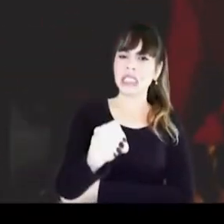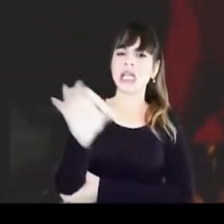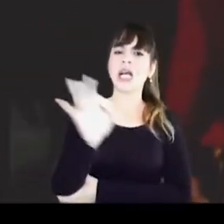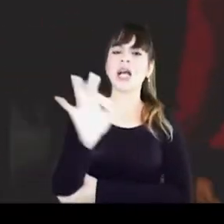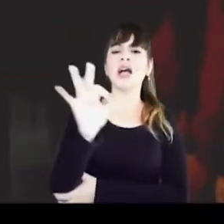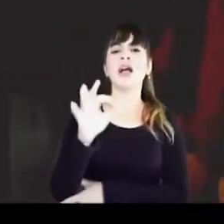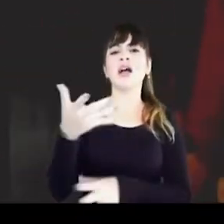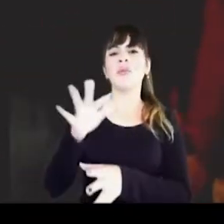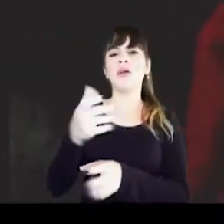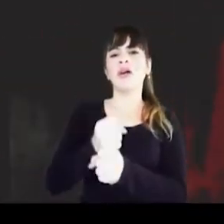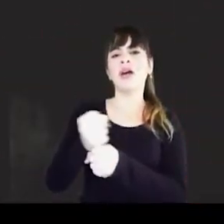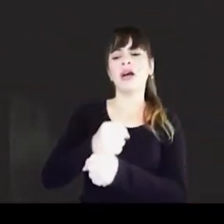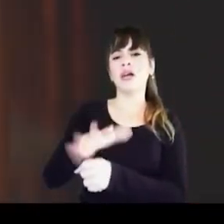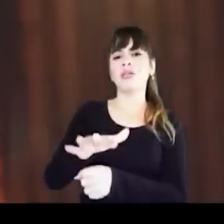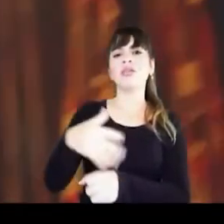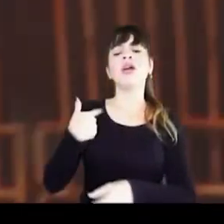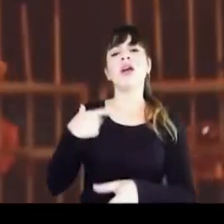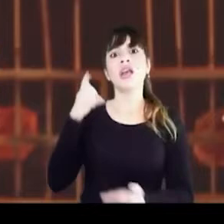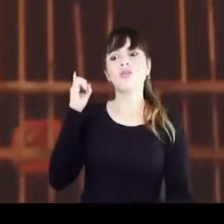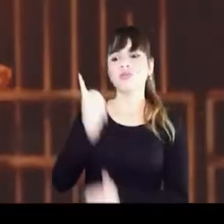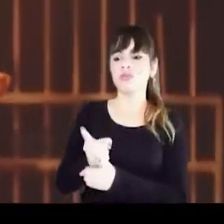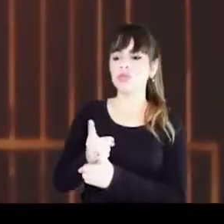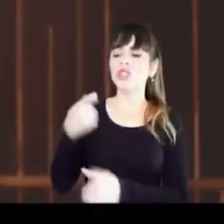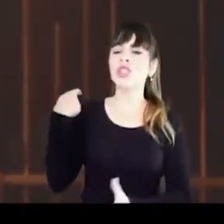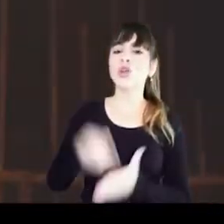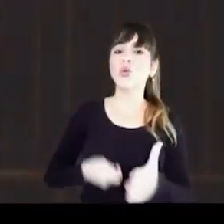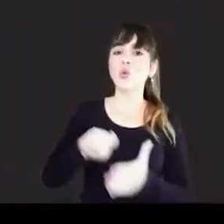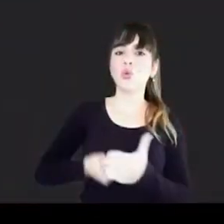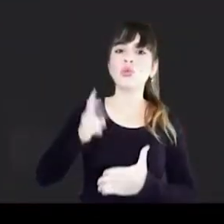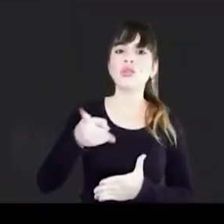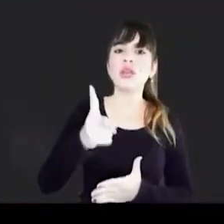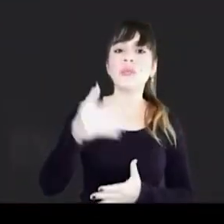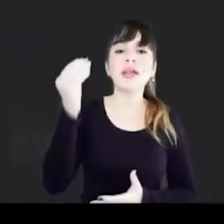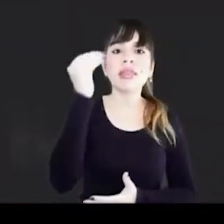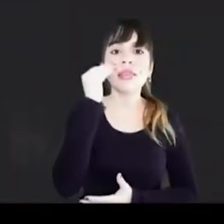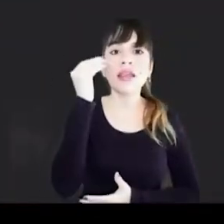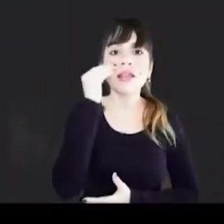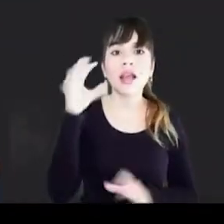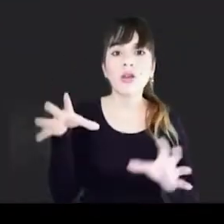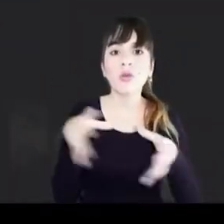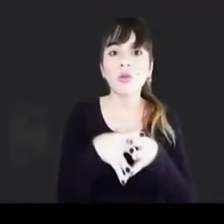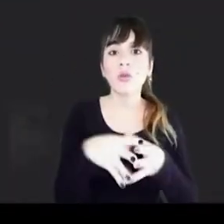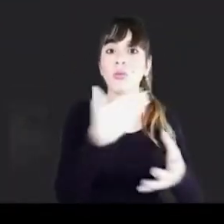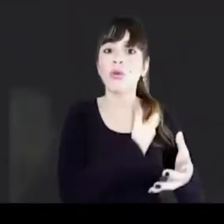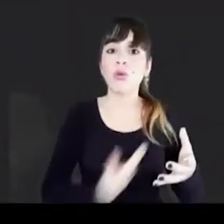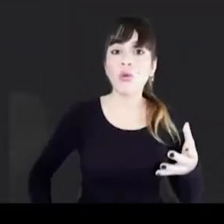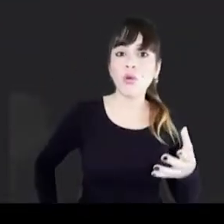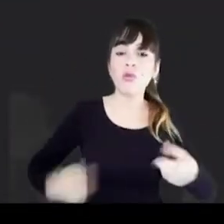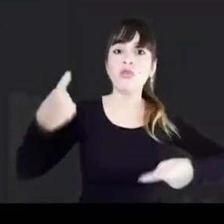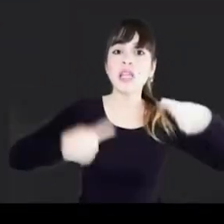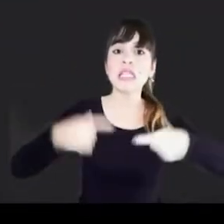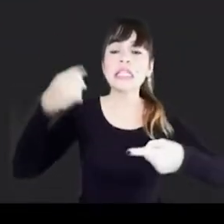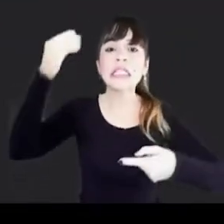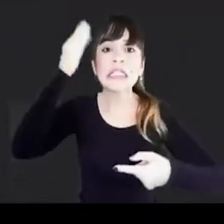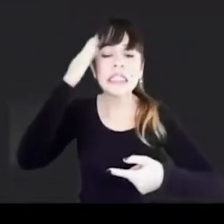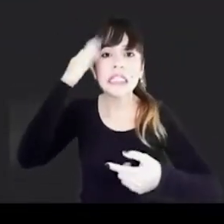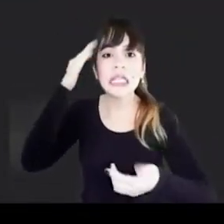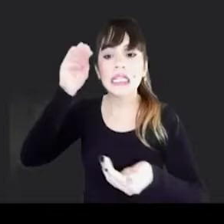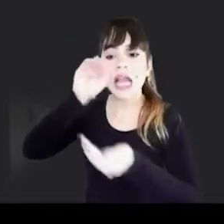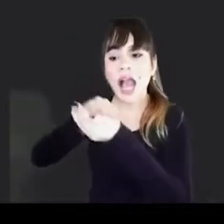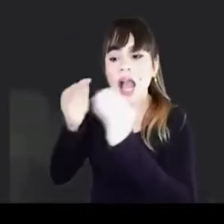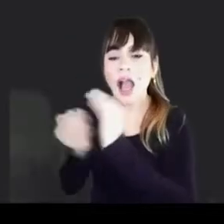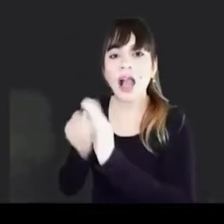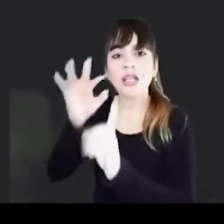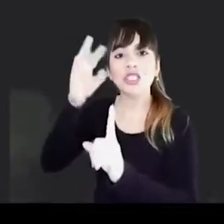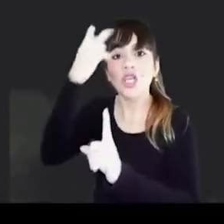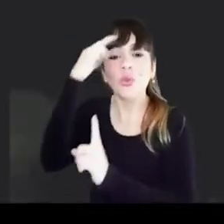desses 30 anos que eu acredito e que eu luto muito, né? Que é tentar fazer com que o poder público entenda